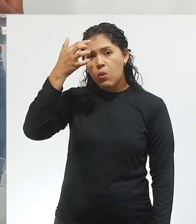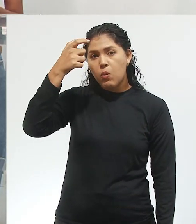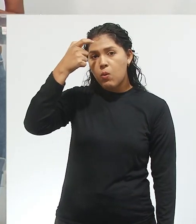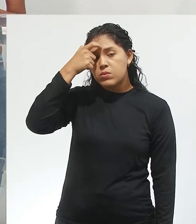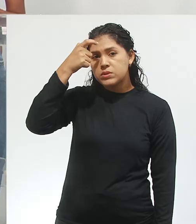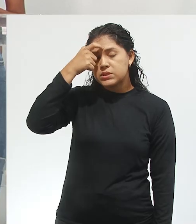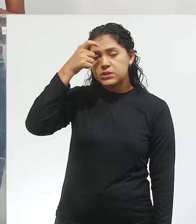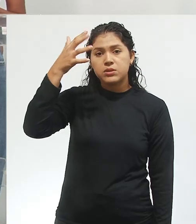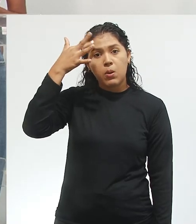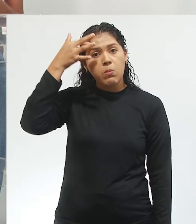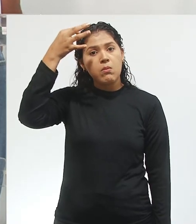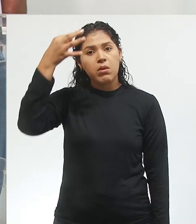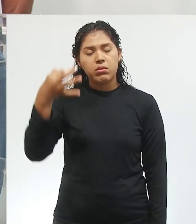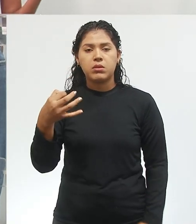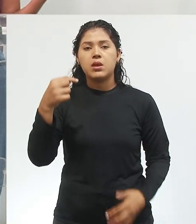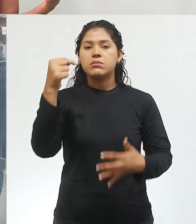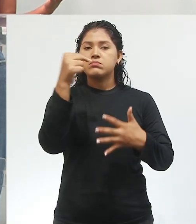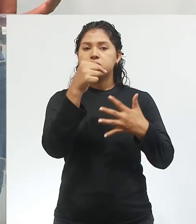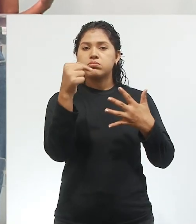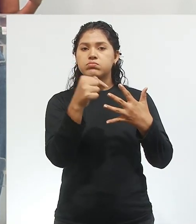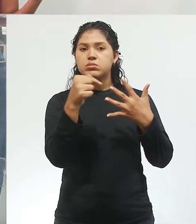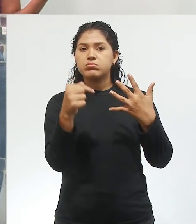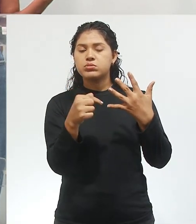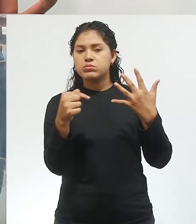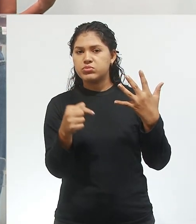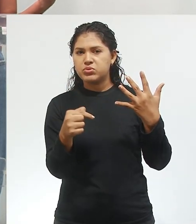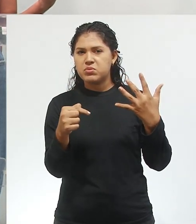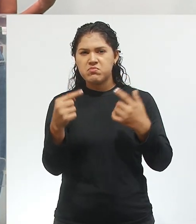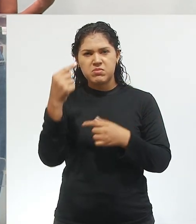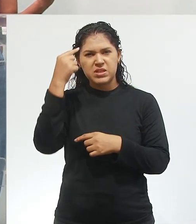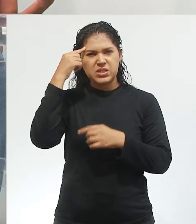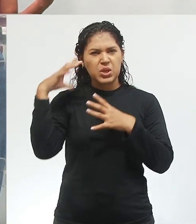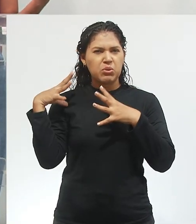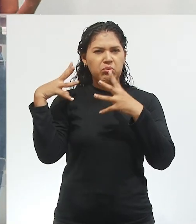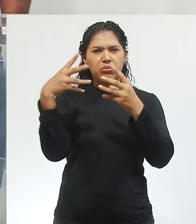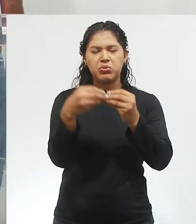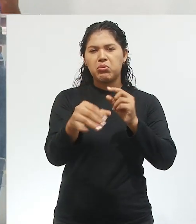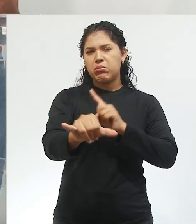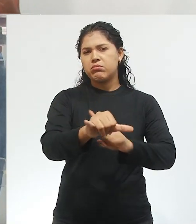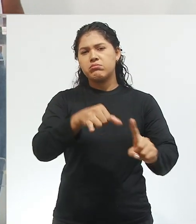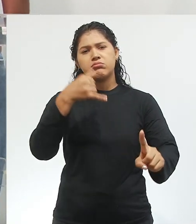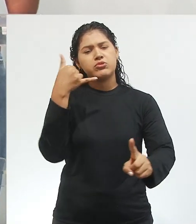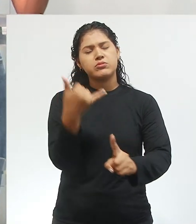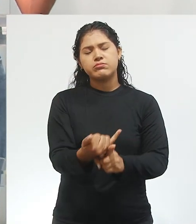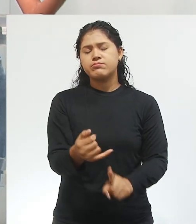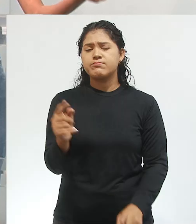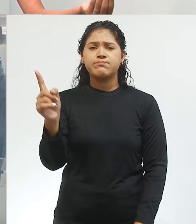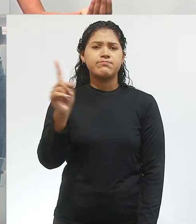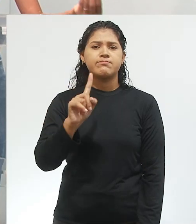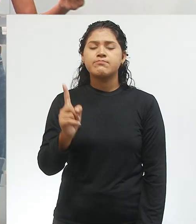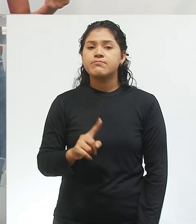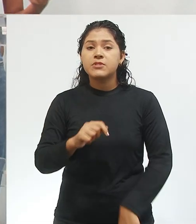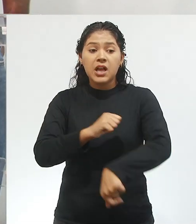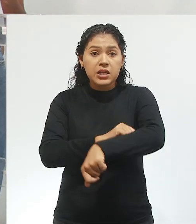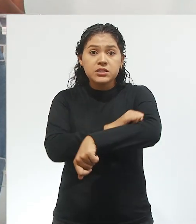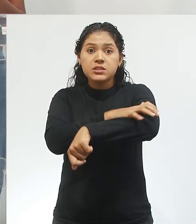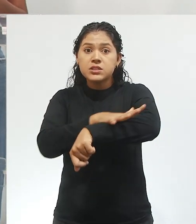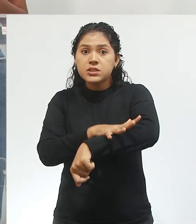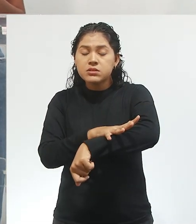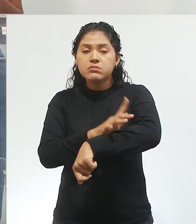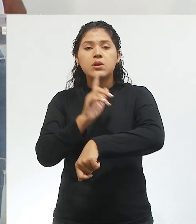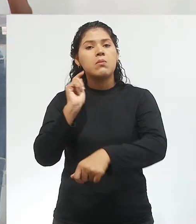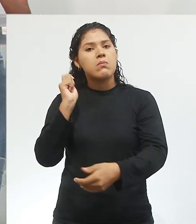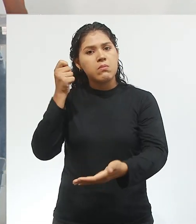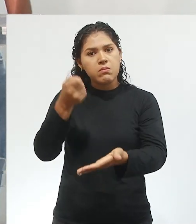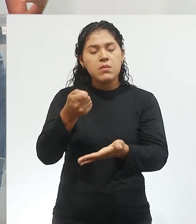consciências que consigam identificar que tudo não é bullying, né? Pelo contrário, racismo é crime, homofobia